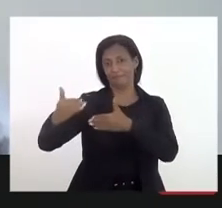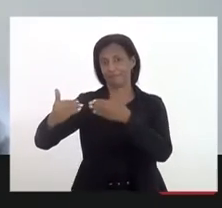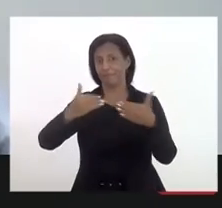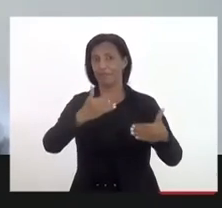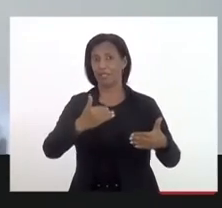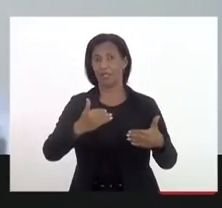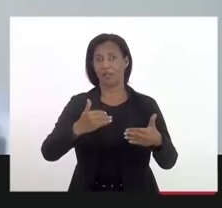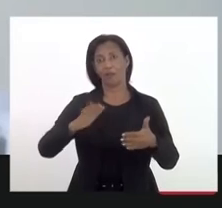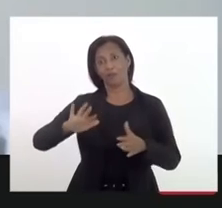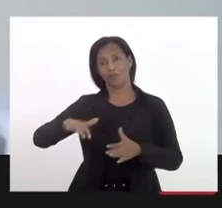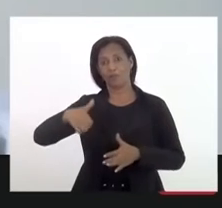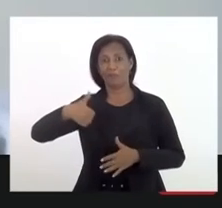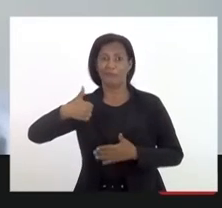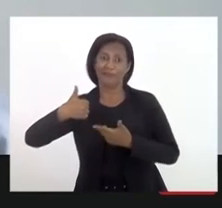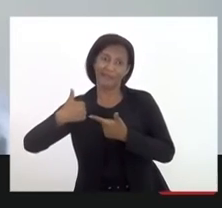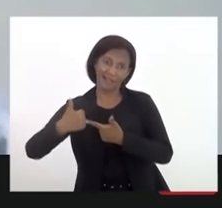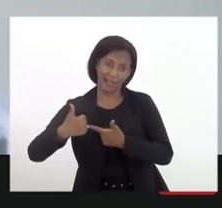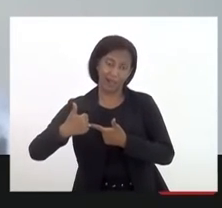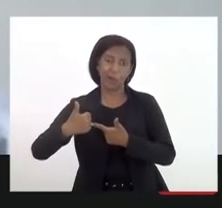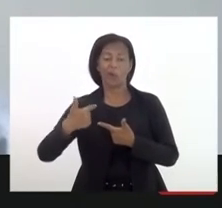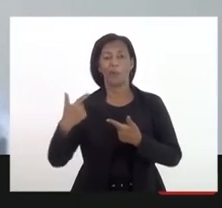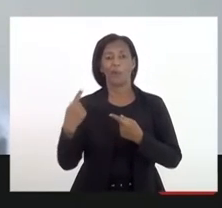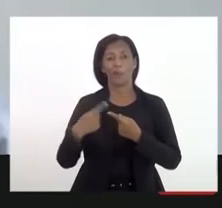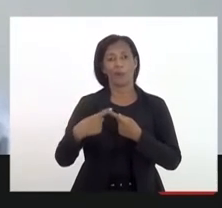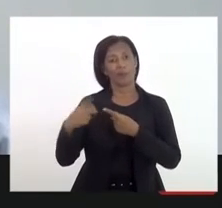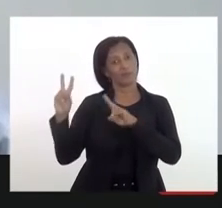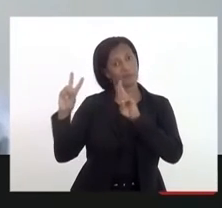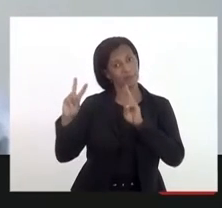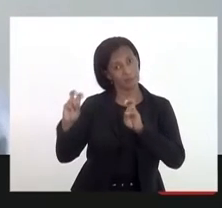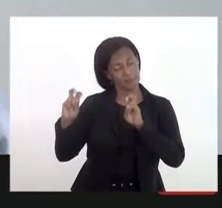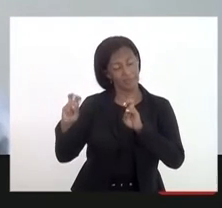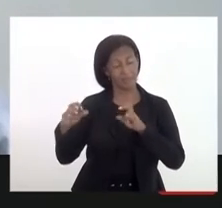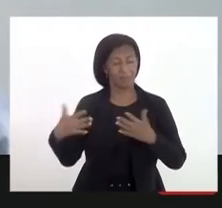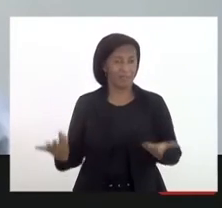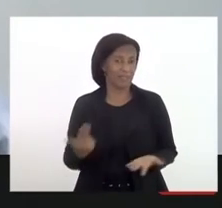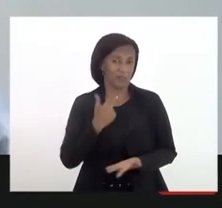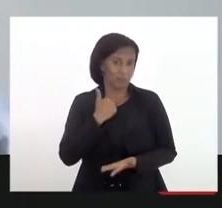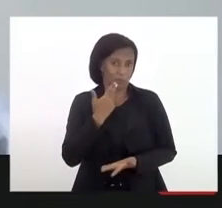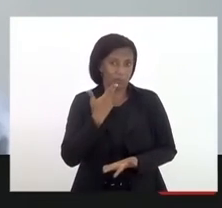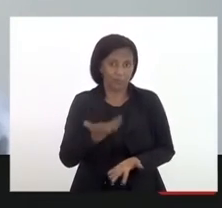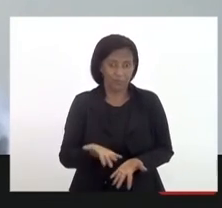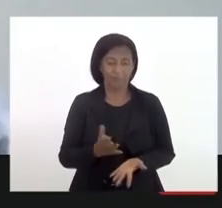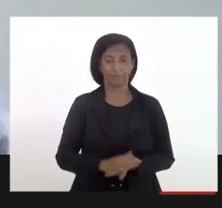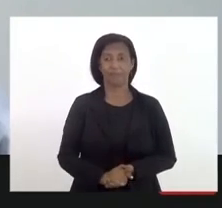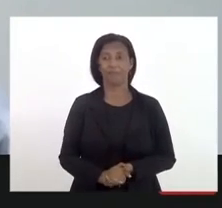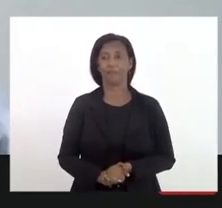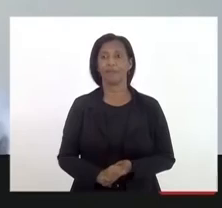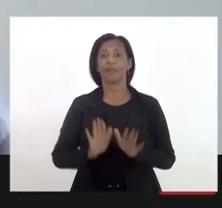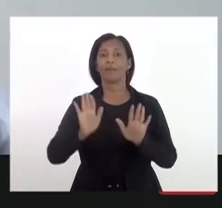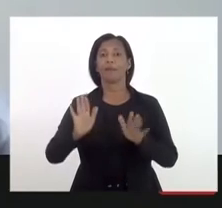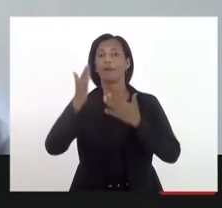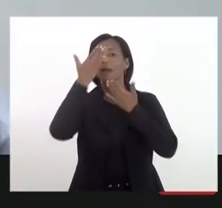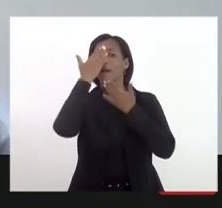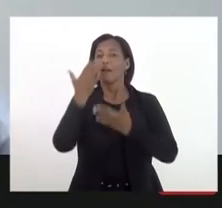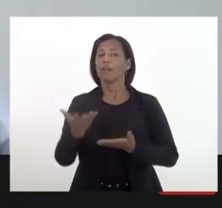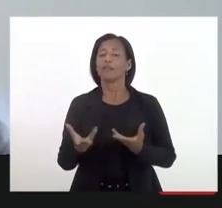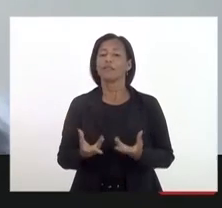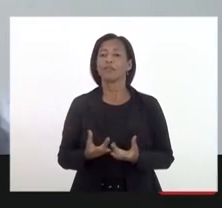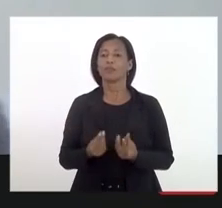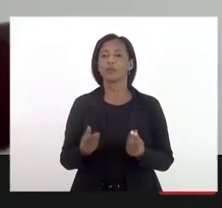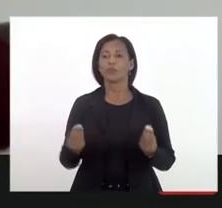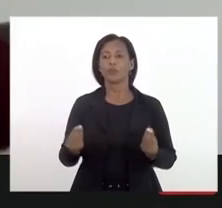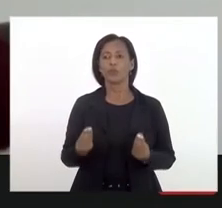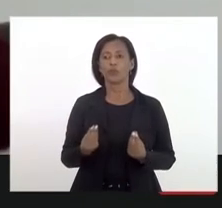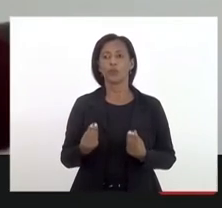uma questão legal de eu não poder estar tratando do tema ainda, mas agradeço muito a participação da reunião hoje,